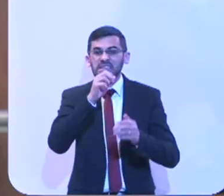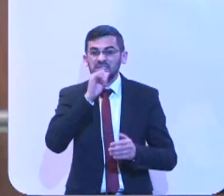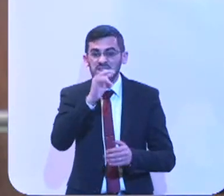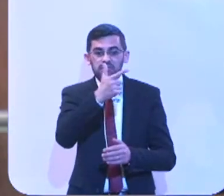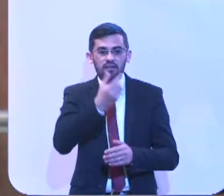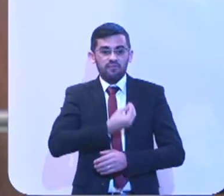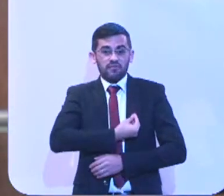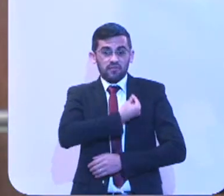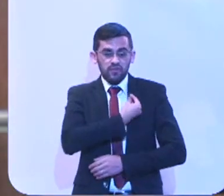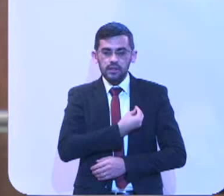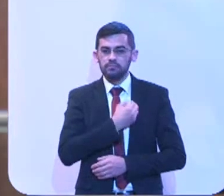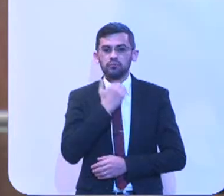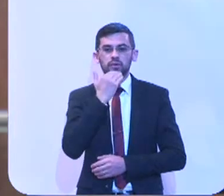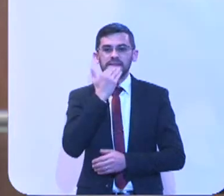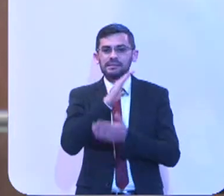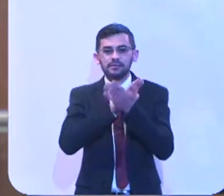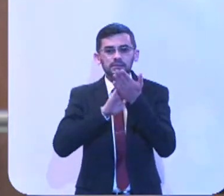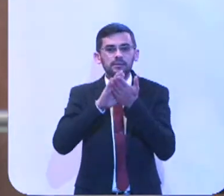houver vida.